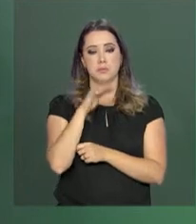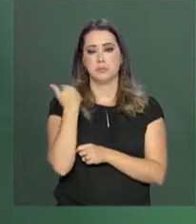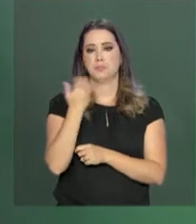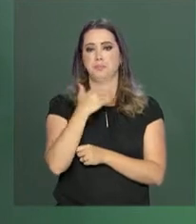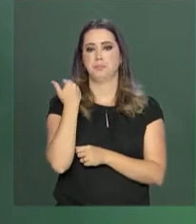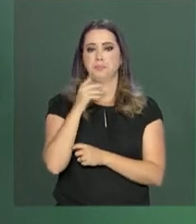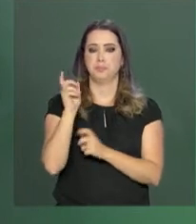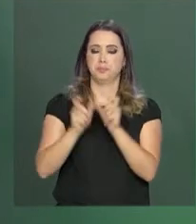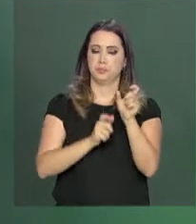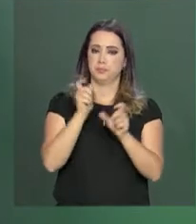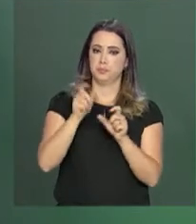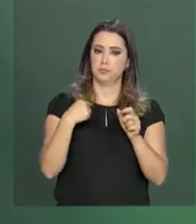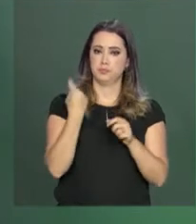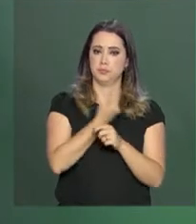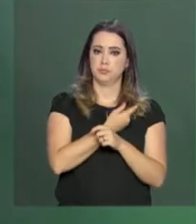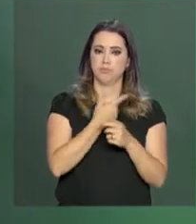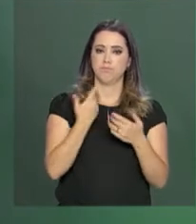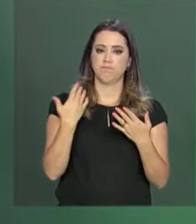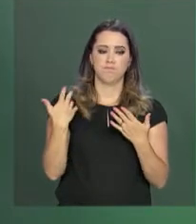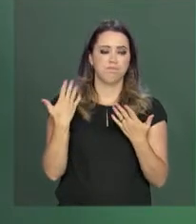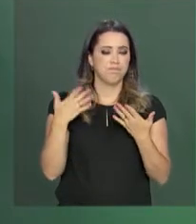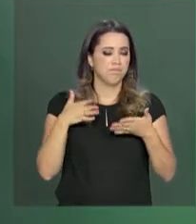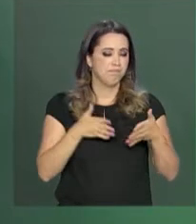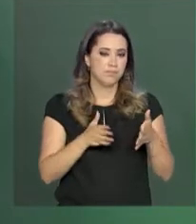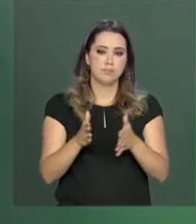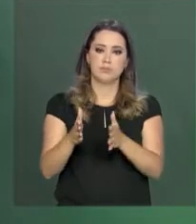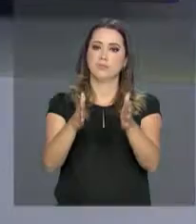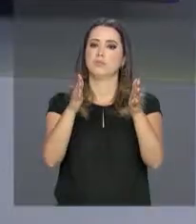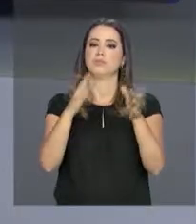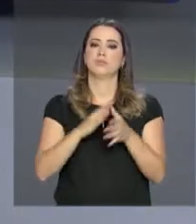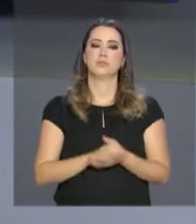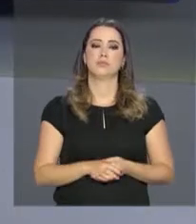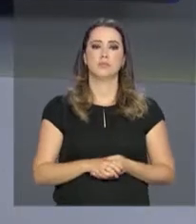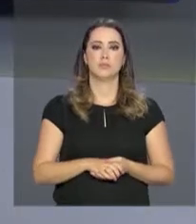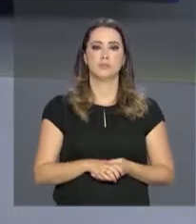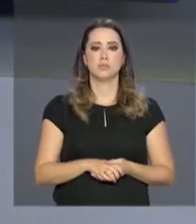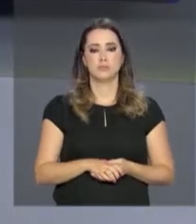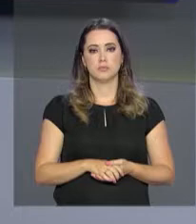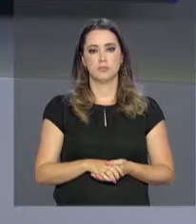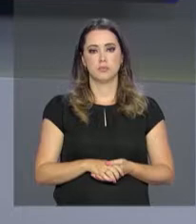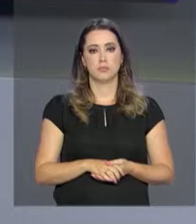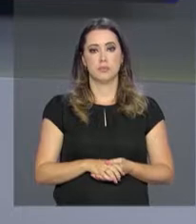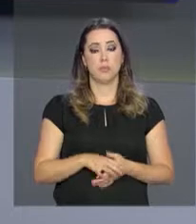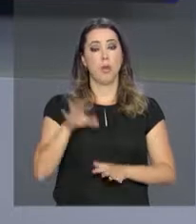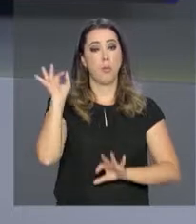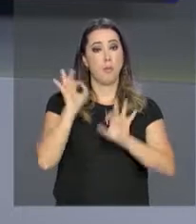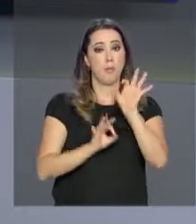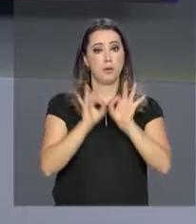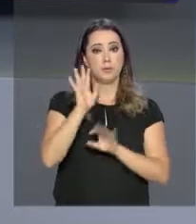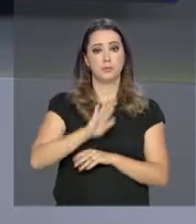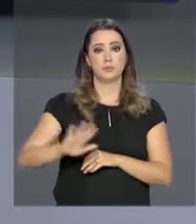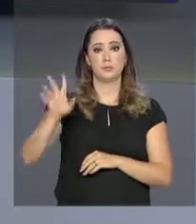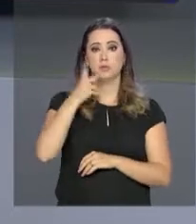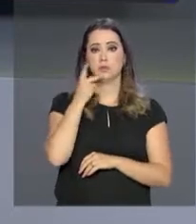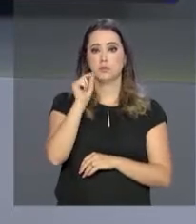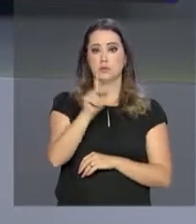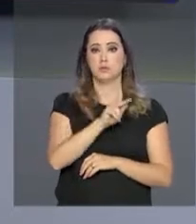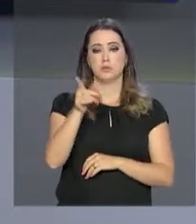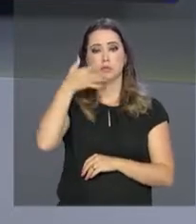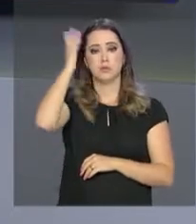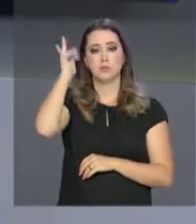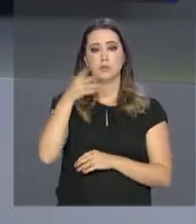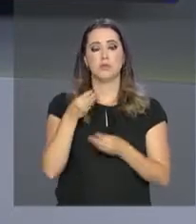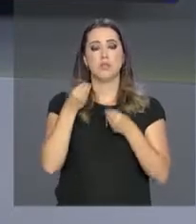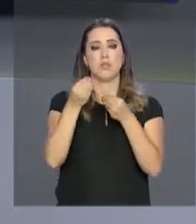em nossas ruas e estradas e o plano nacional citado aí pelo presidente michel temer